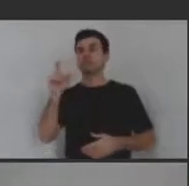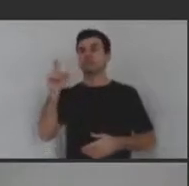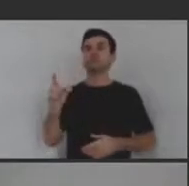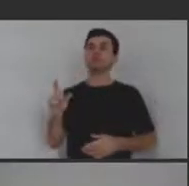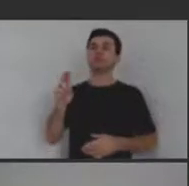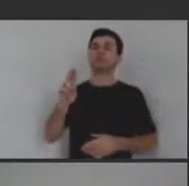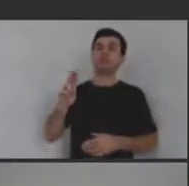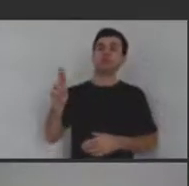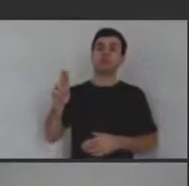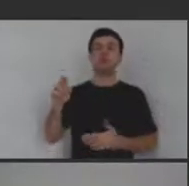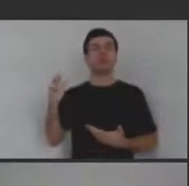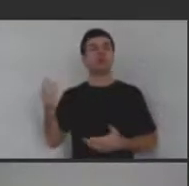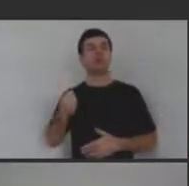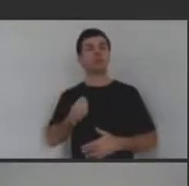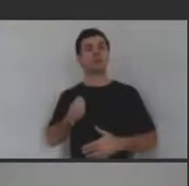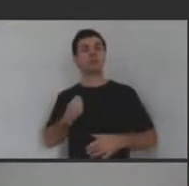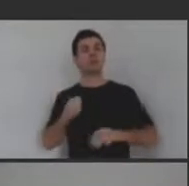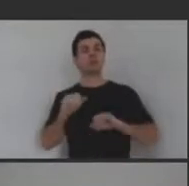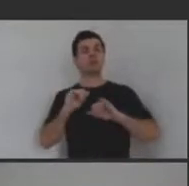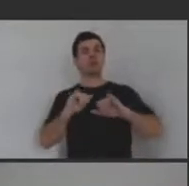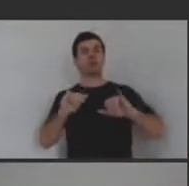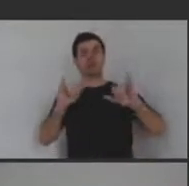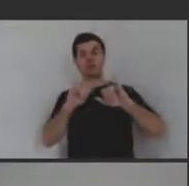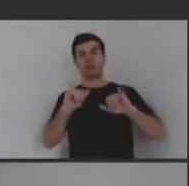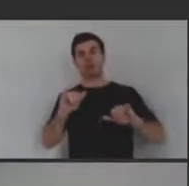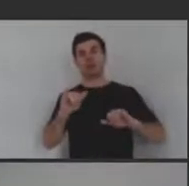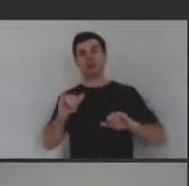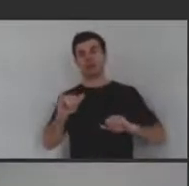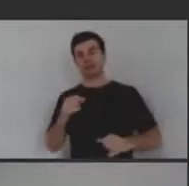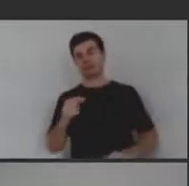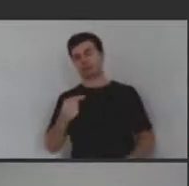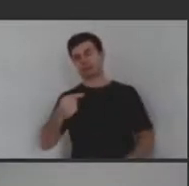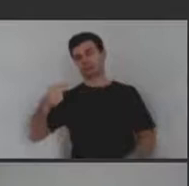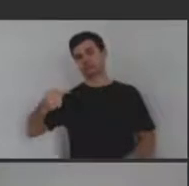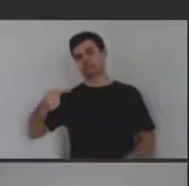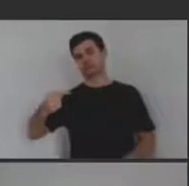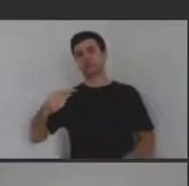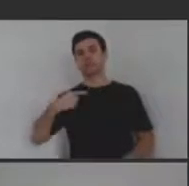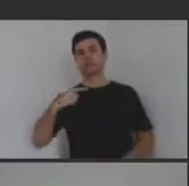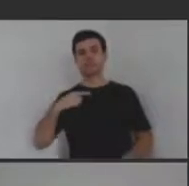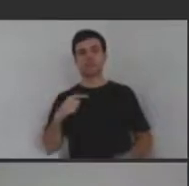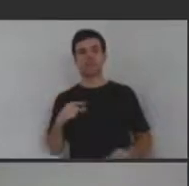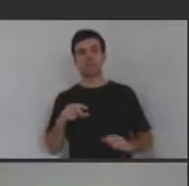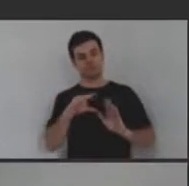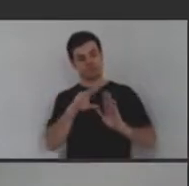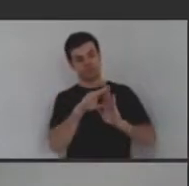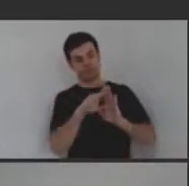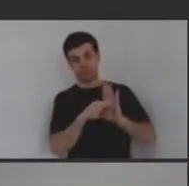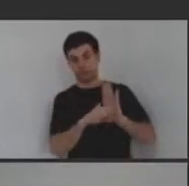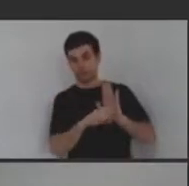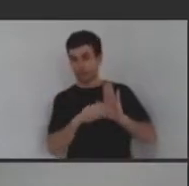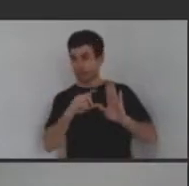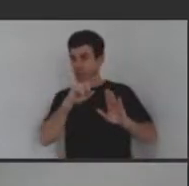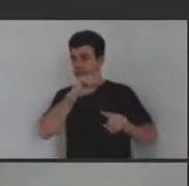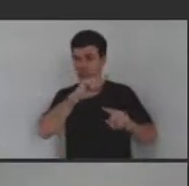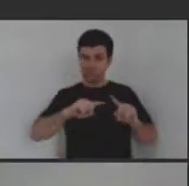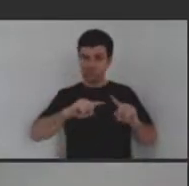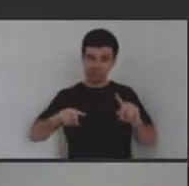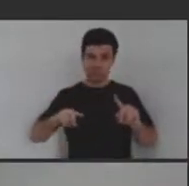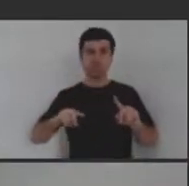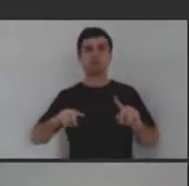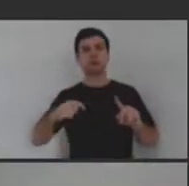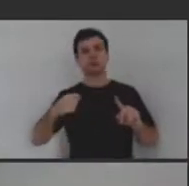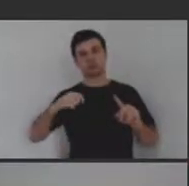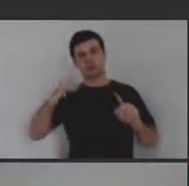nominal por ela adotada. Parágrafo único. A observância das restrições estabelecidas será